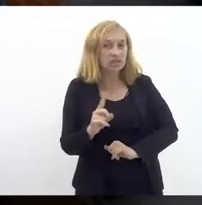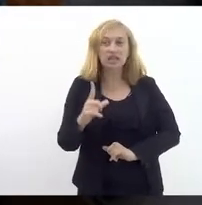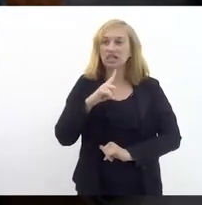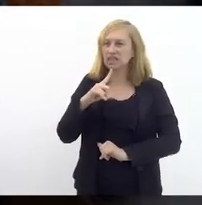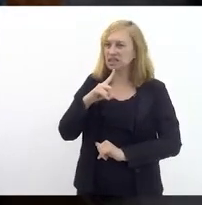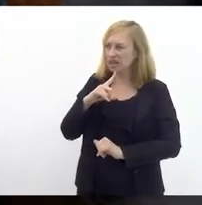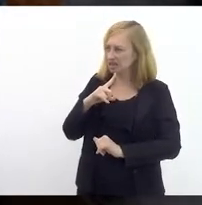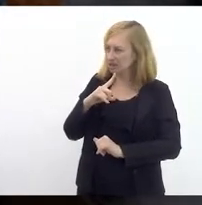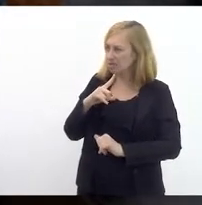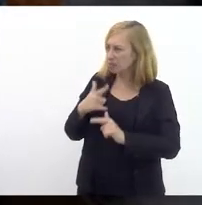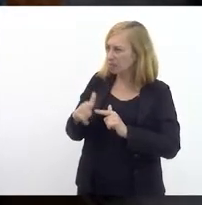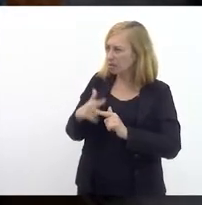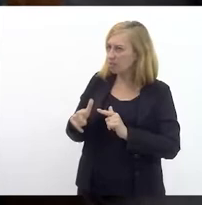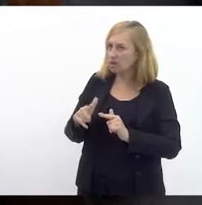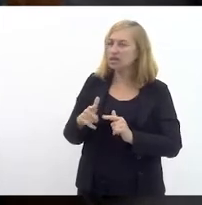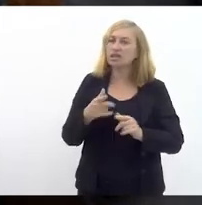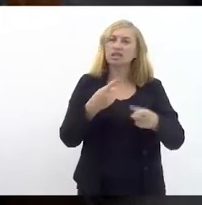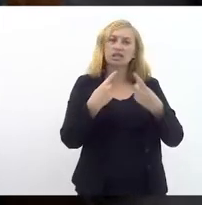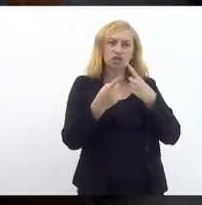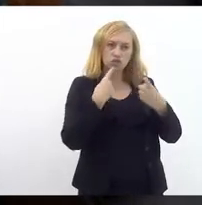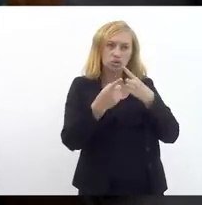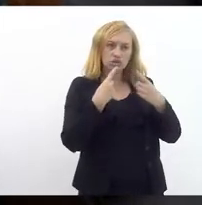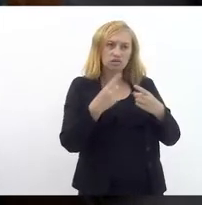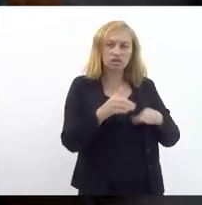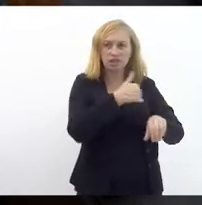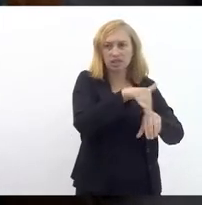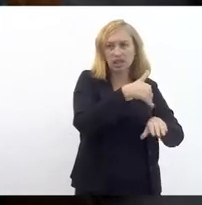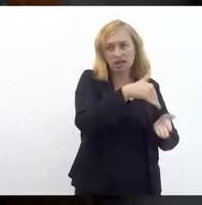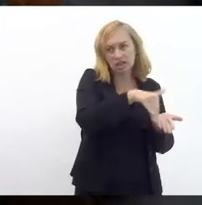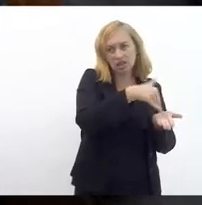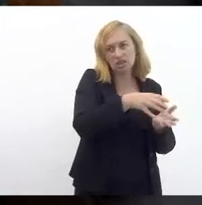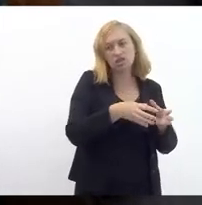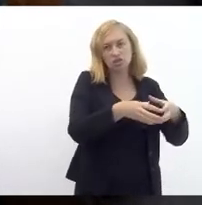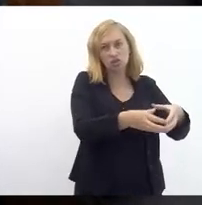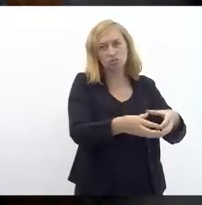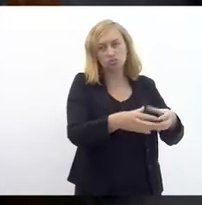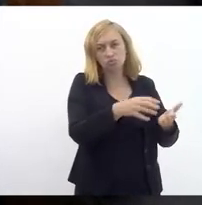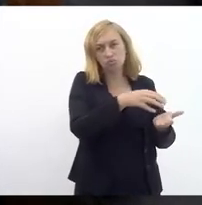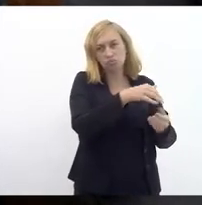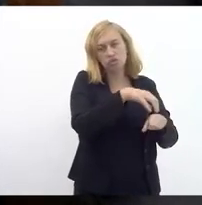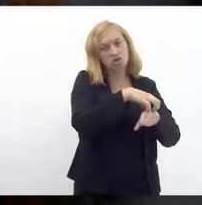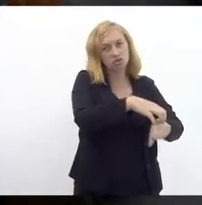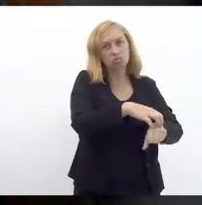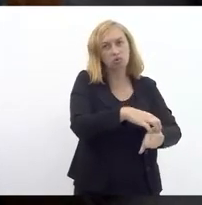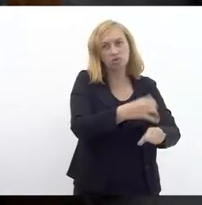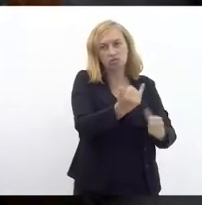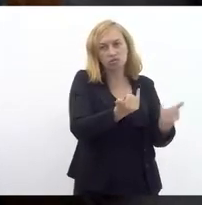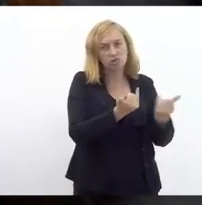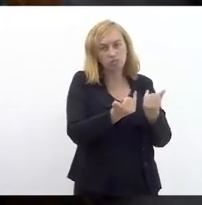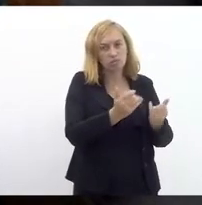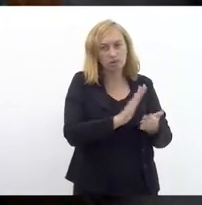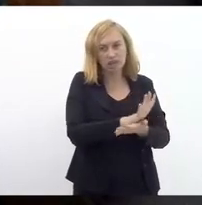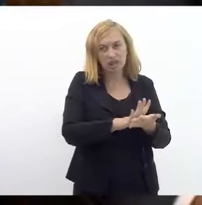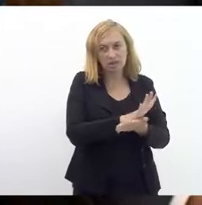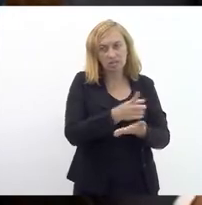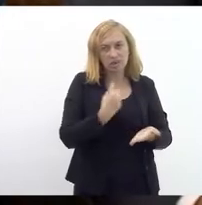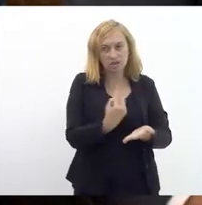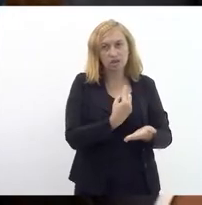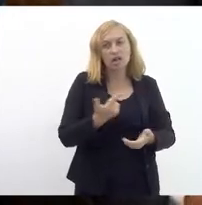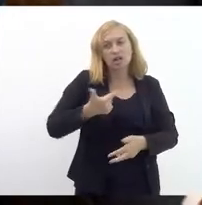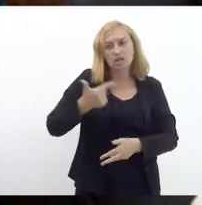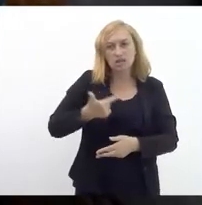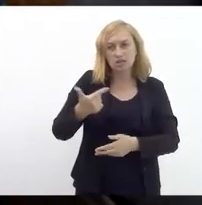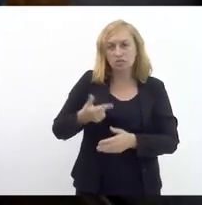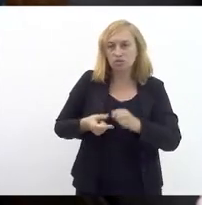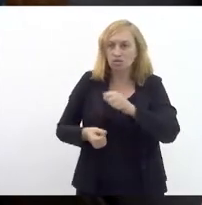fase de discussão dentro da Secretaria de Transporte, ainda não chegou para a agência. Que seria a segunda fase dos investimentos que teriam o final